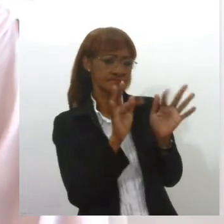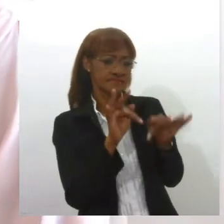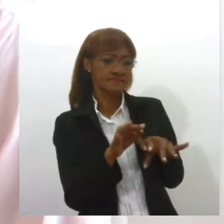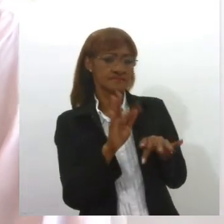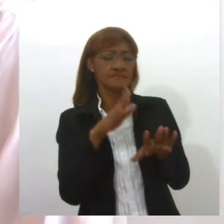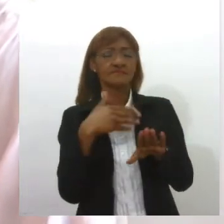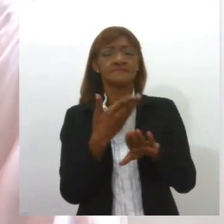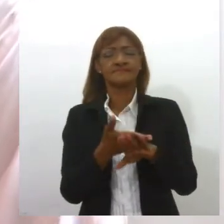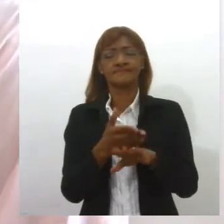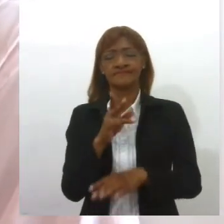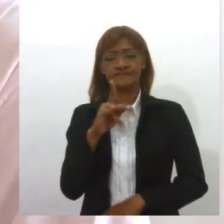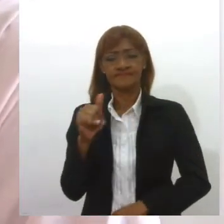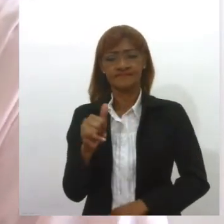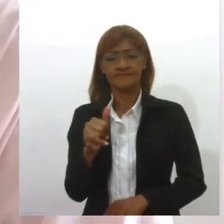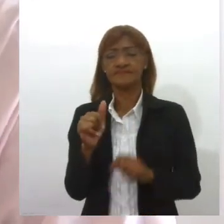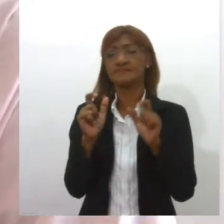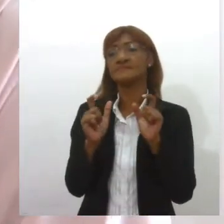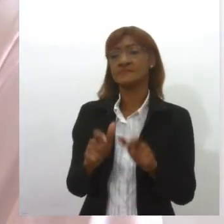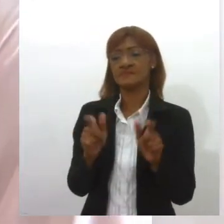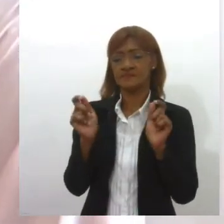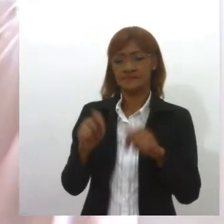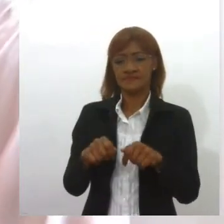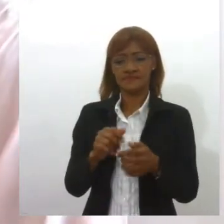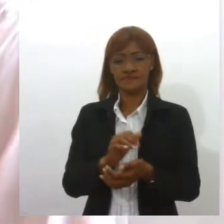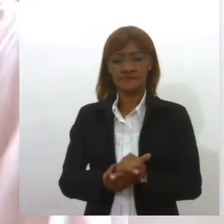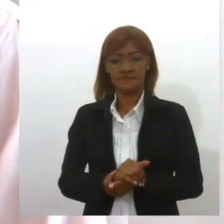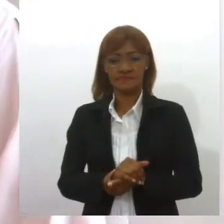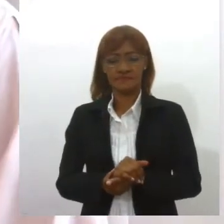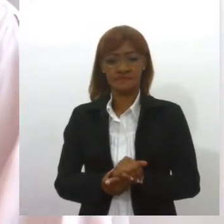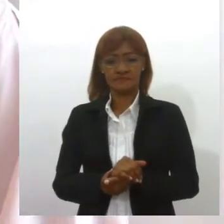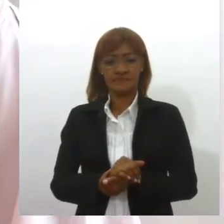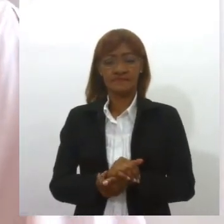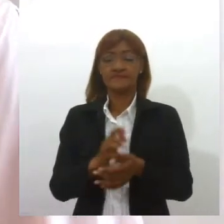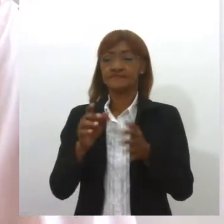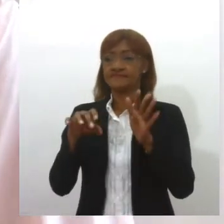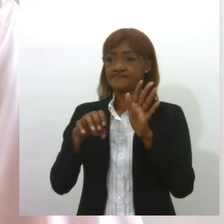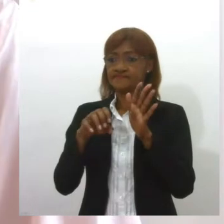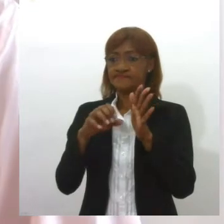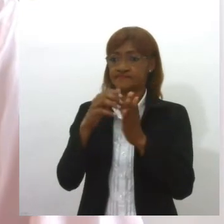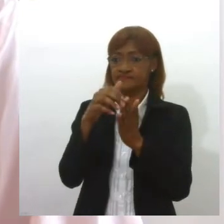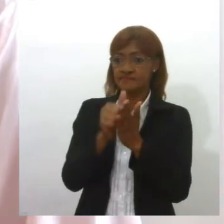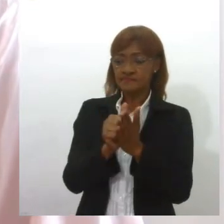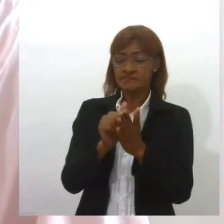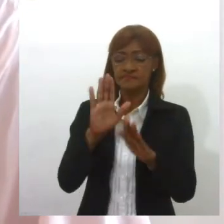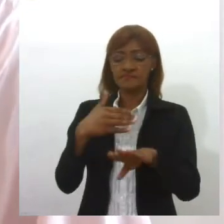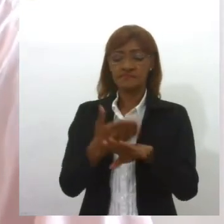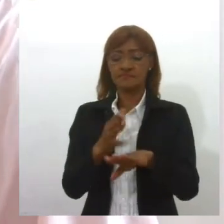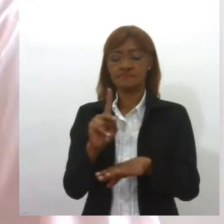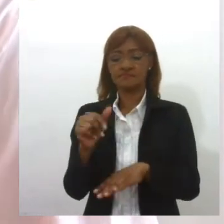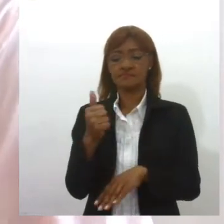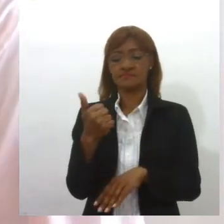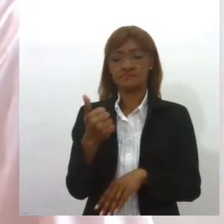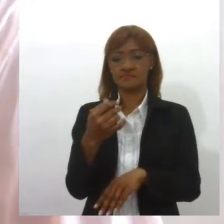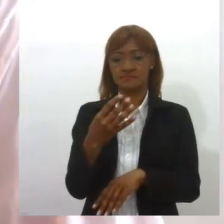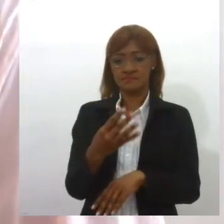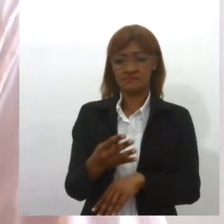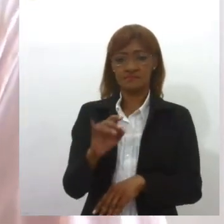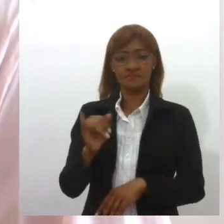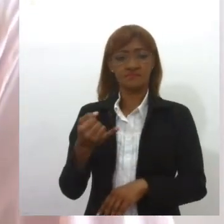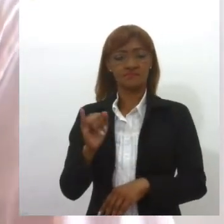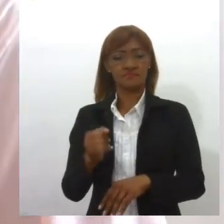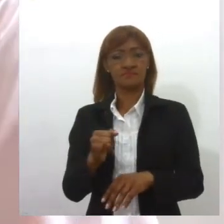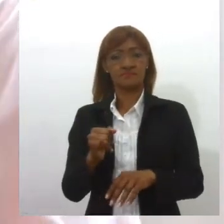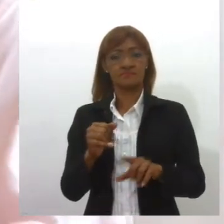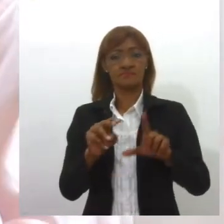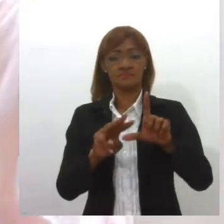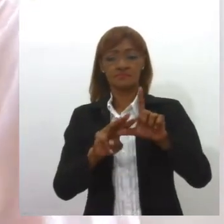quando e onde podem ser feitas as inscrições para o edital? As inscrições poderão ser feitas até dia 14 de janeiro, né? O edital está disponível no